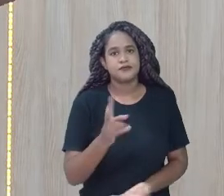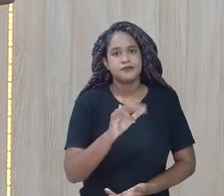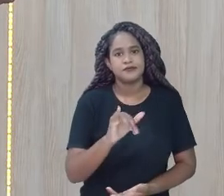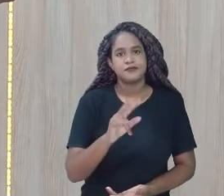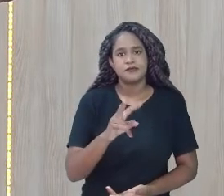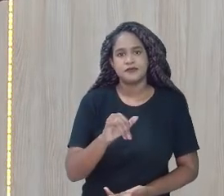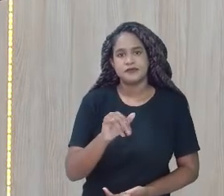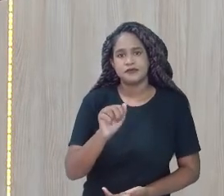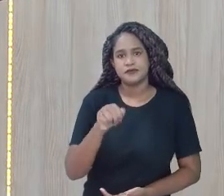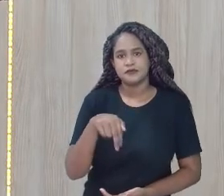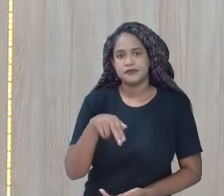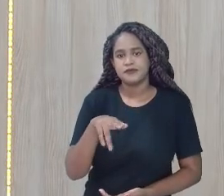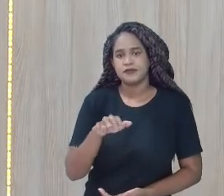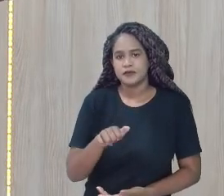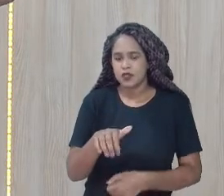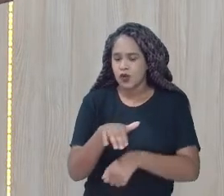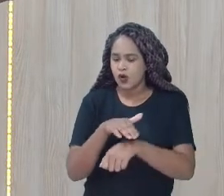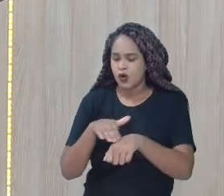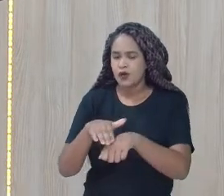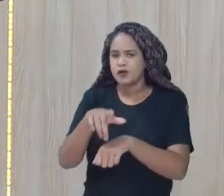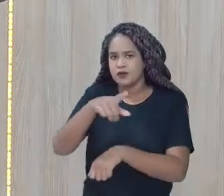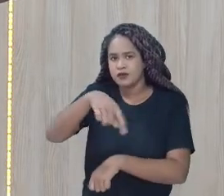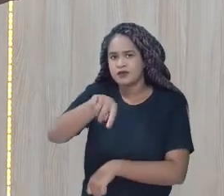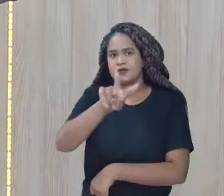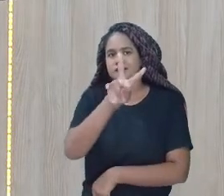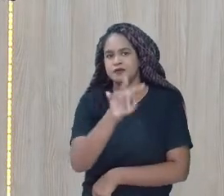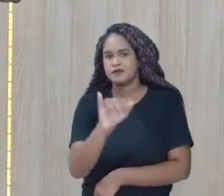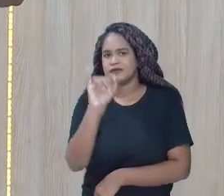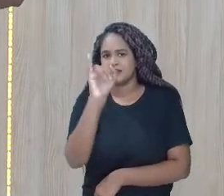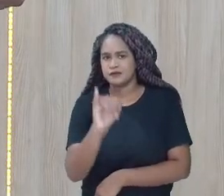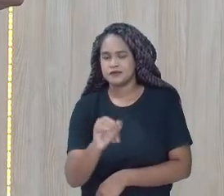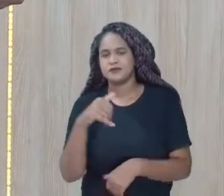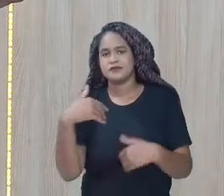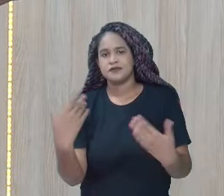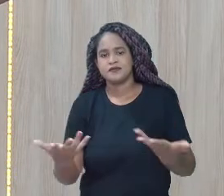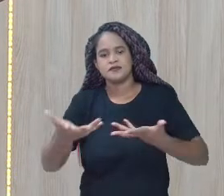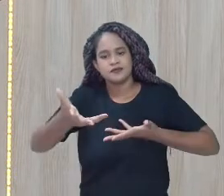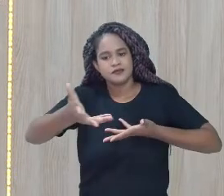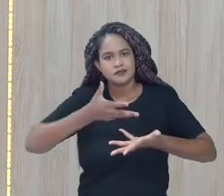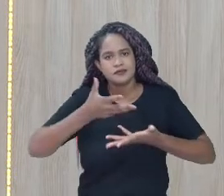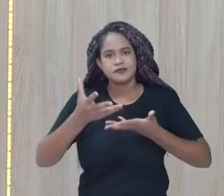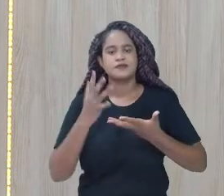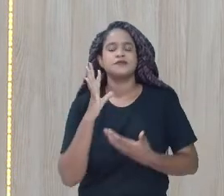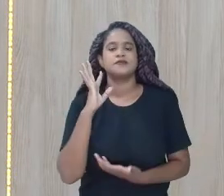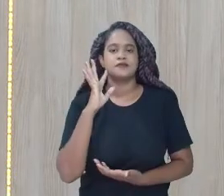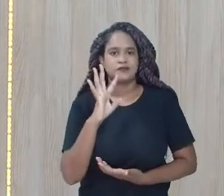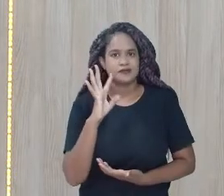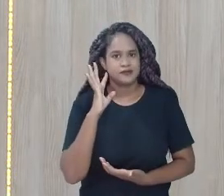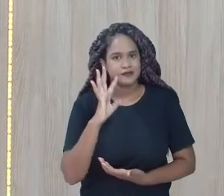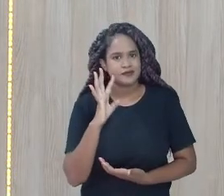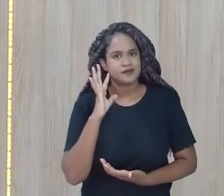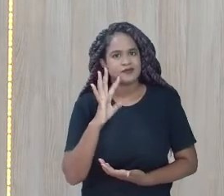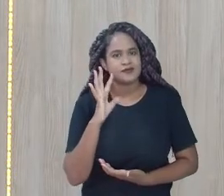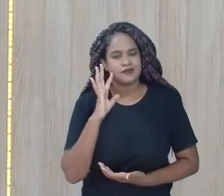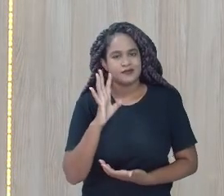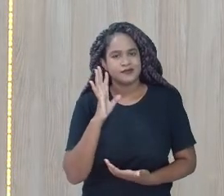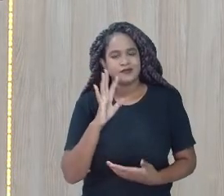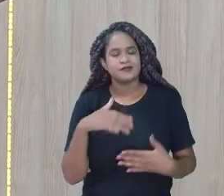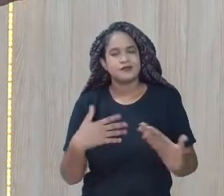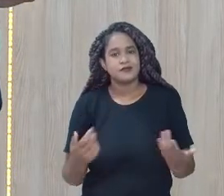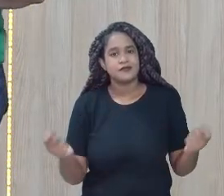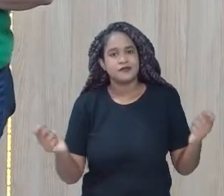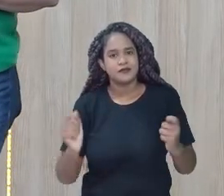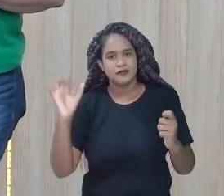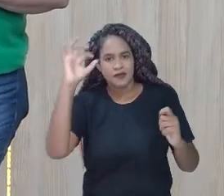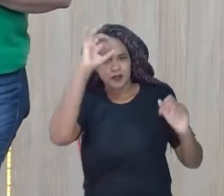conversando comigo aqui e conversando com vocês. Essa interação é muito legal e gera, não é, um